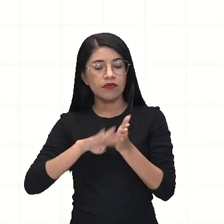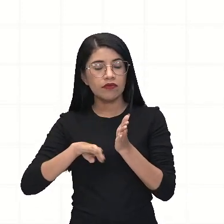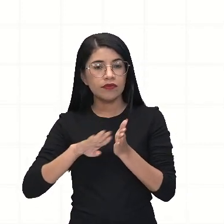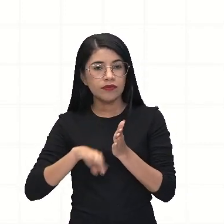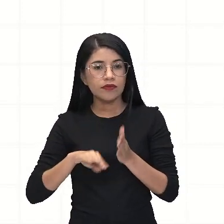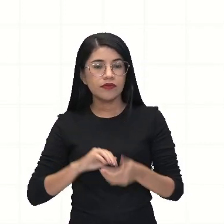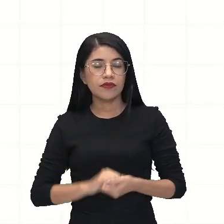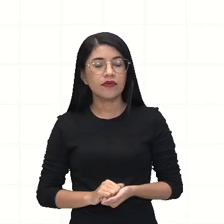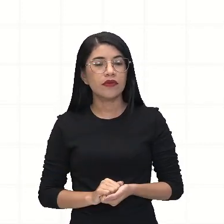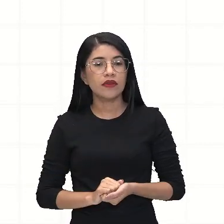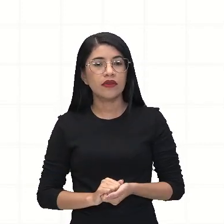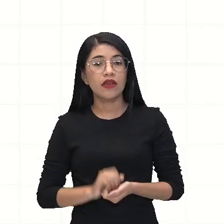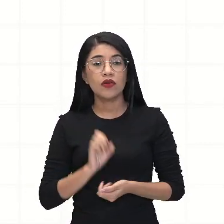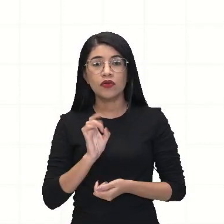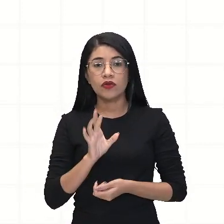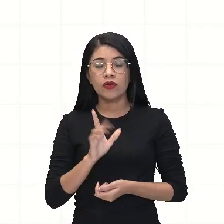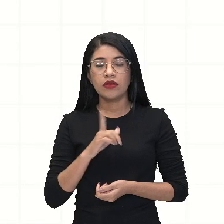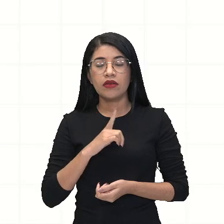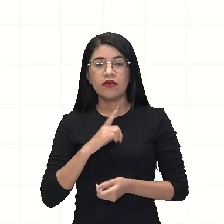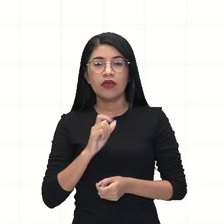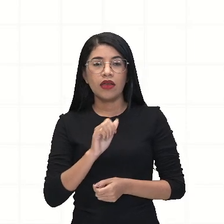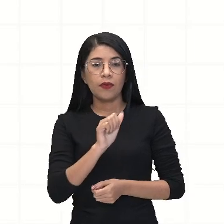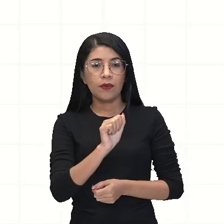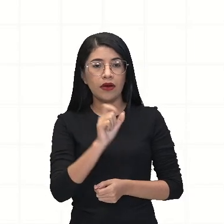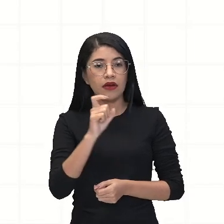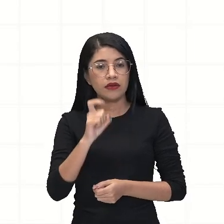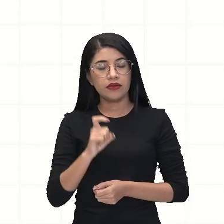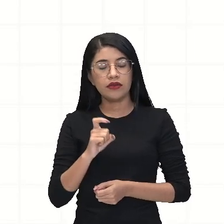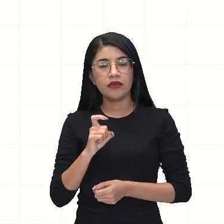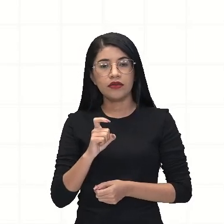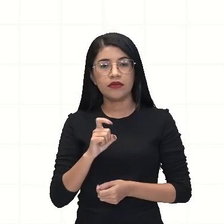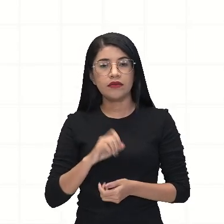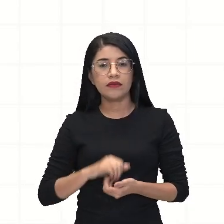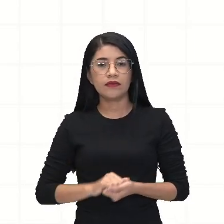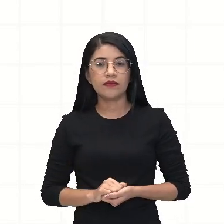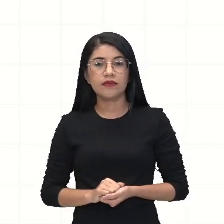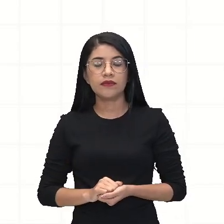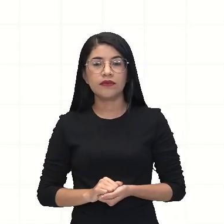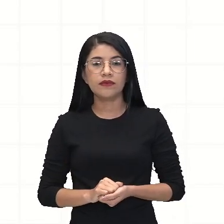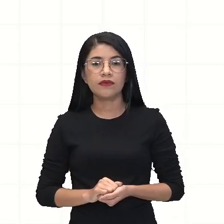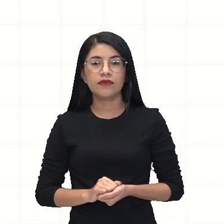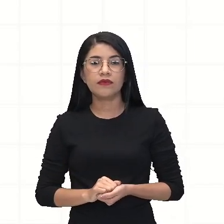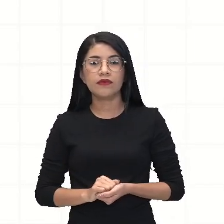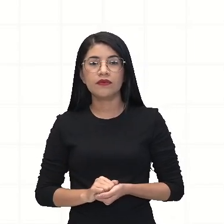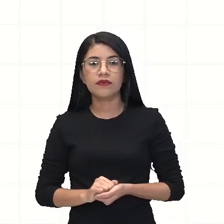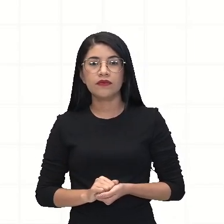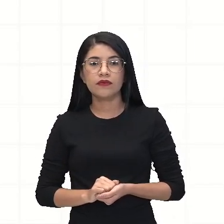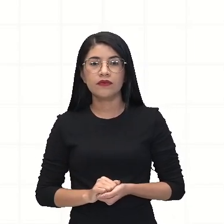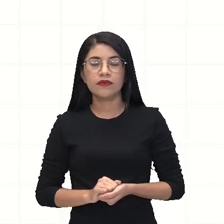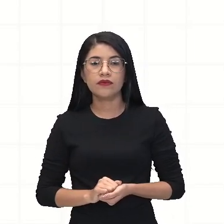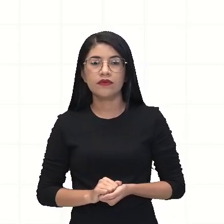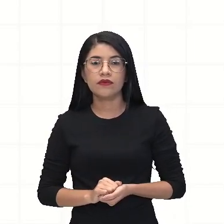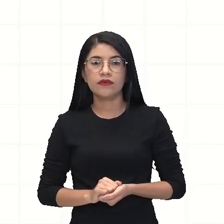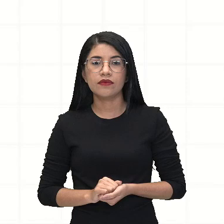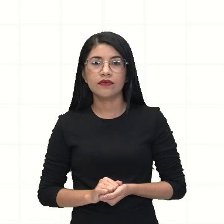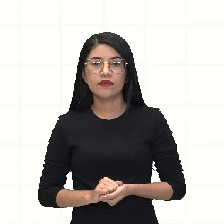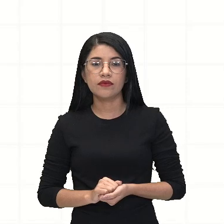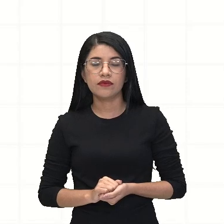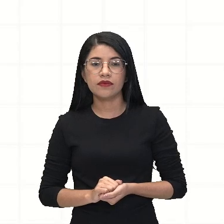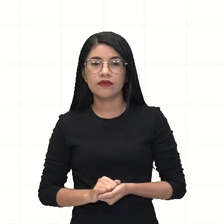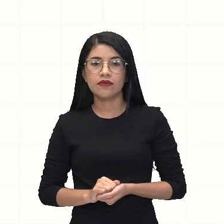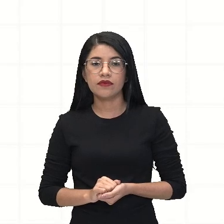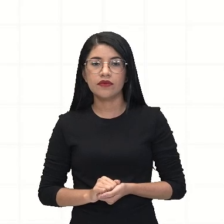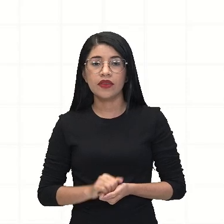vai ter a parte que tem o a, que é o coeficiente angular,